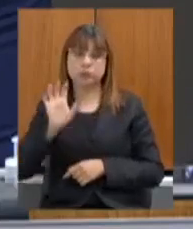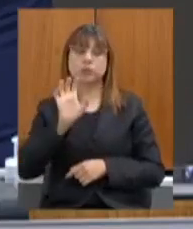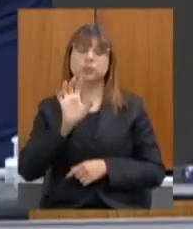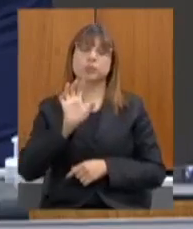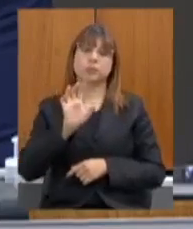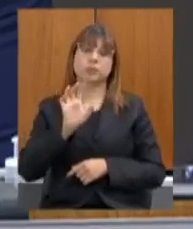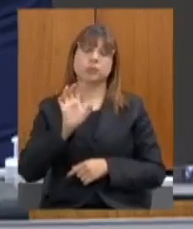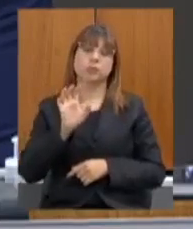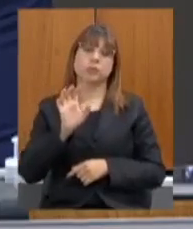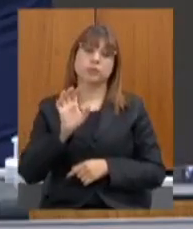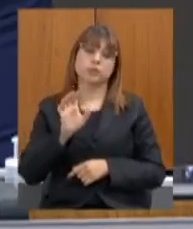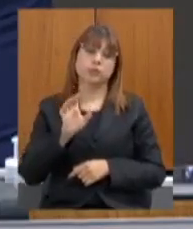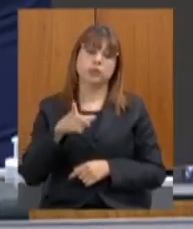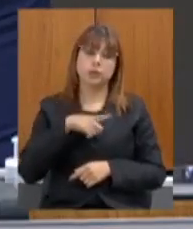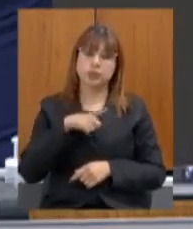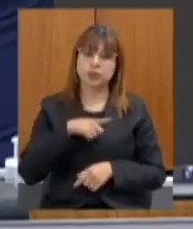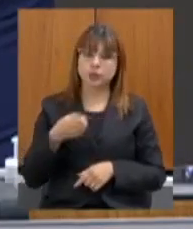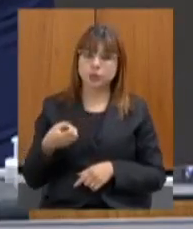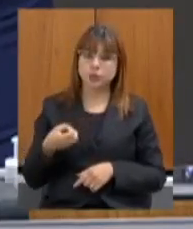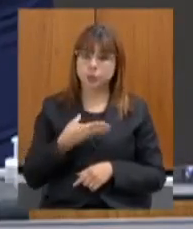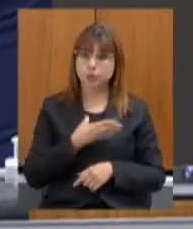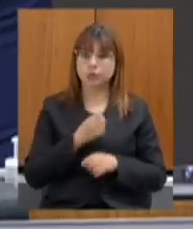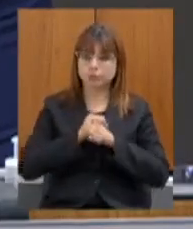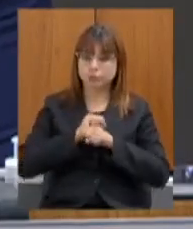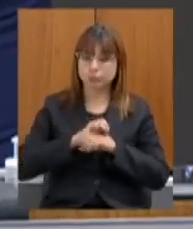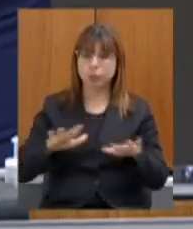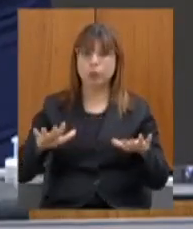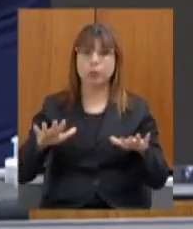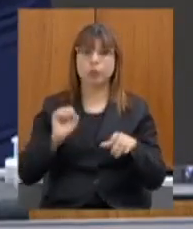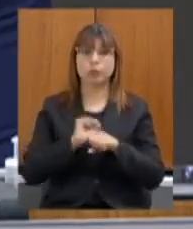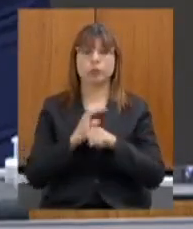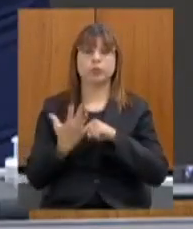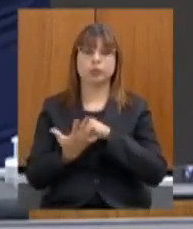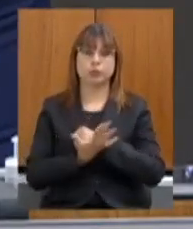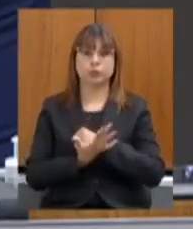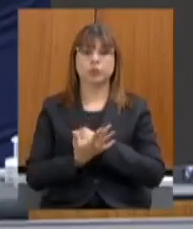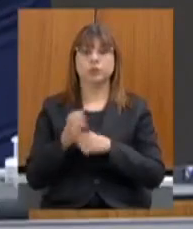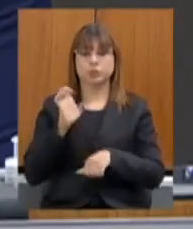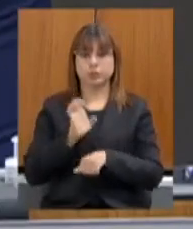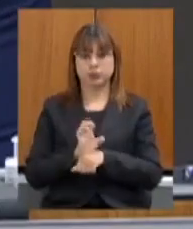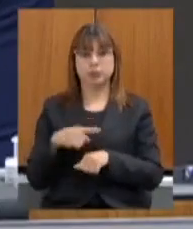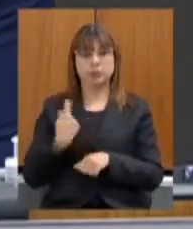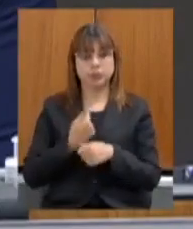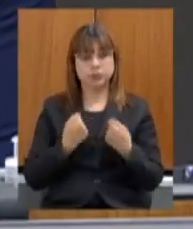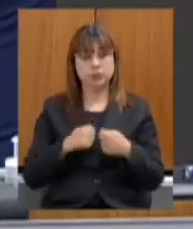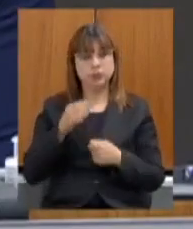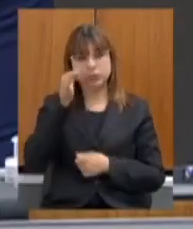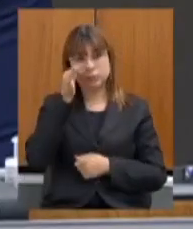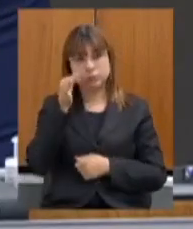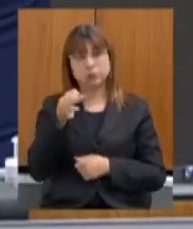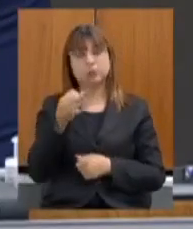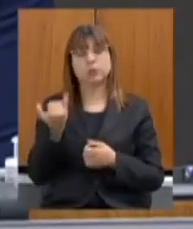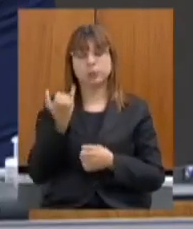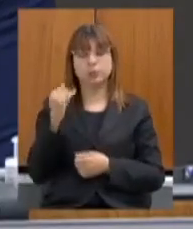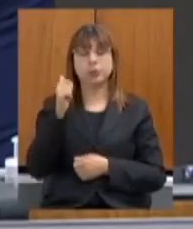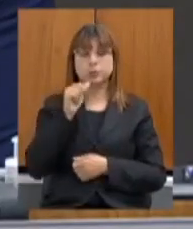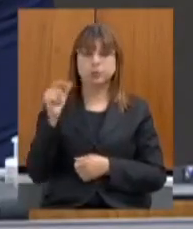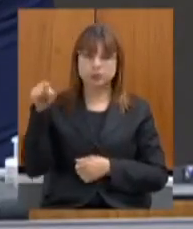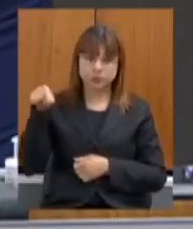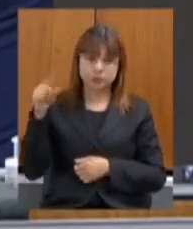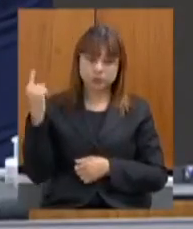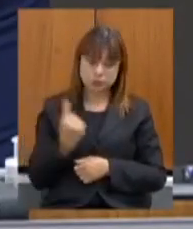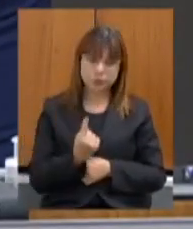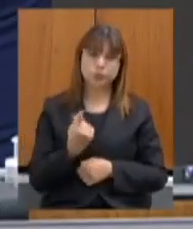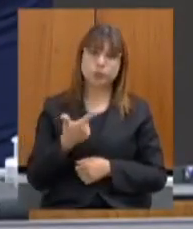uma nova, um novo surto de coronavírus no nosso Estado e nós temos que ficar alerta. Importante ressaltar aqui mais uma vez, a pandemia